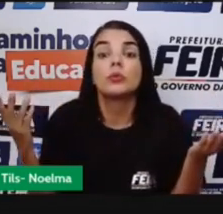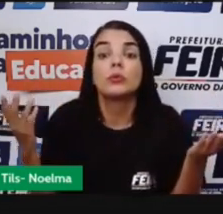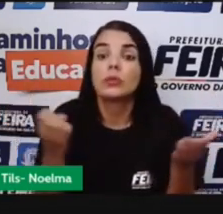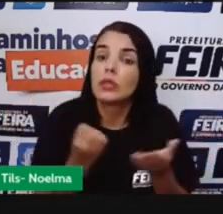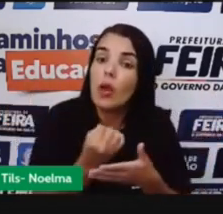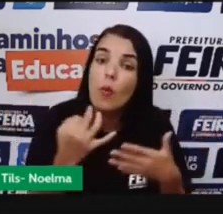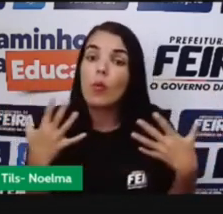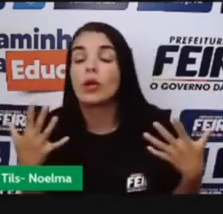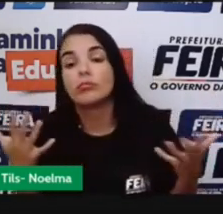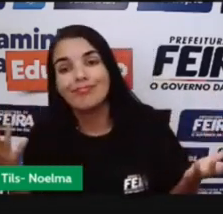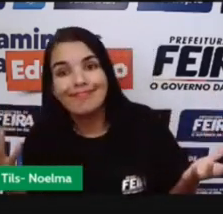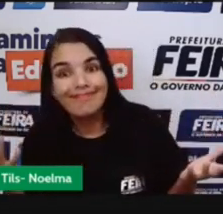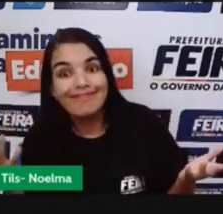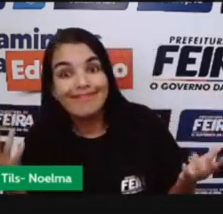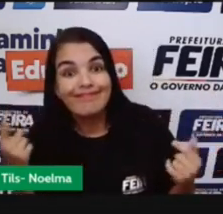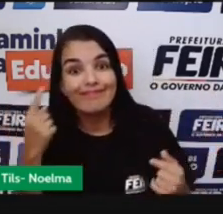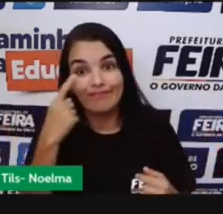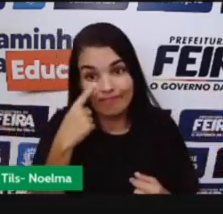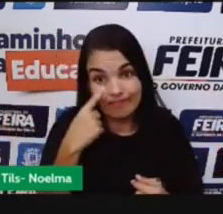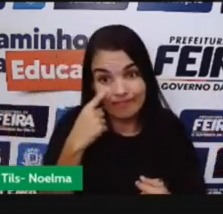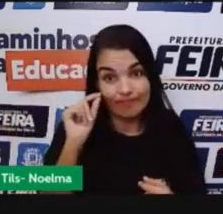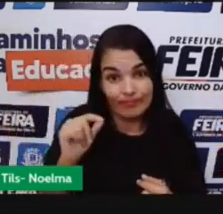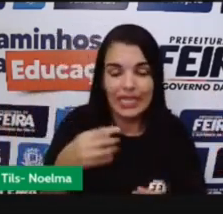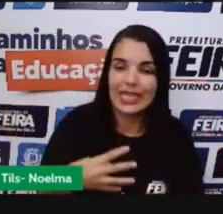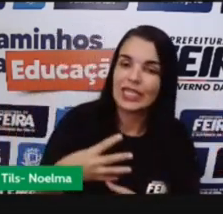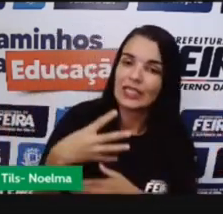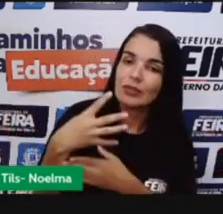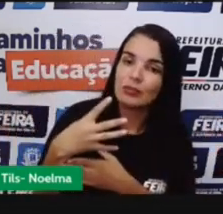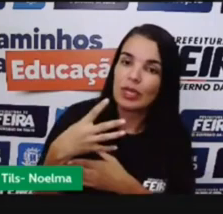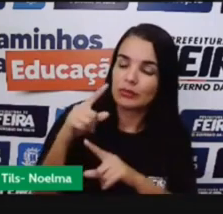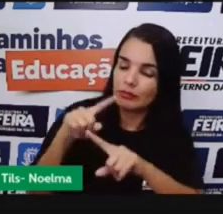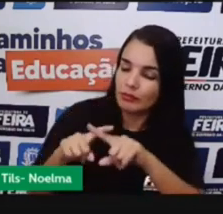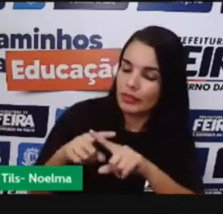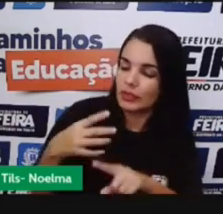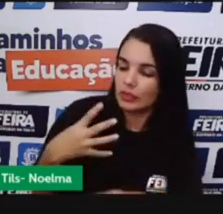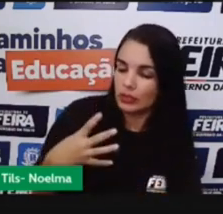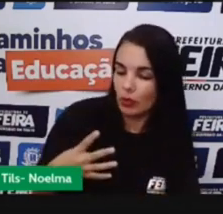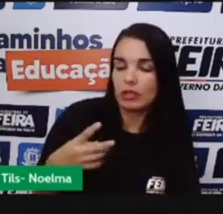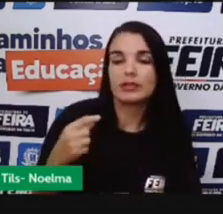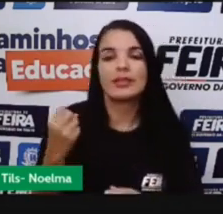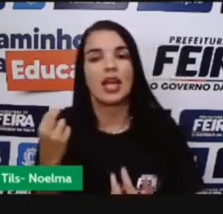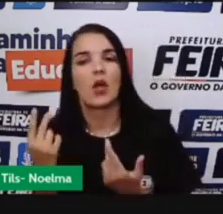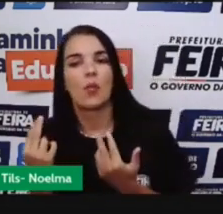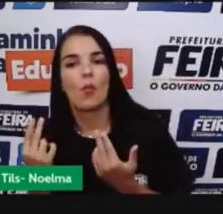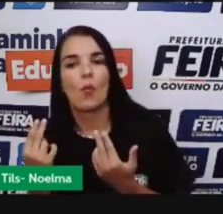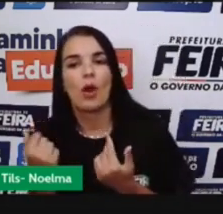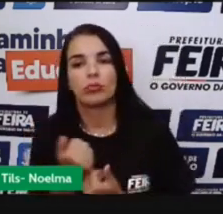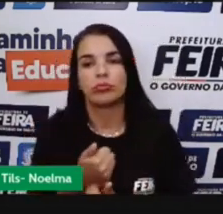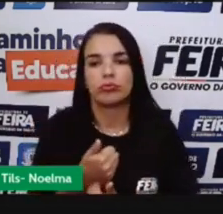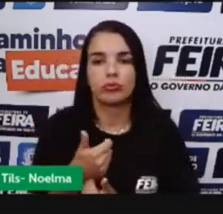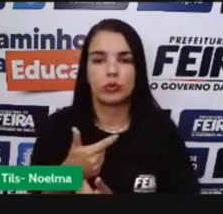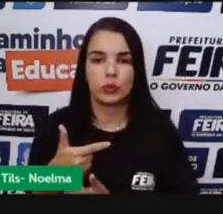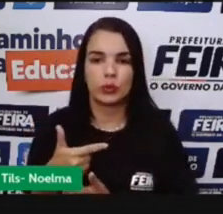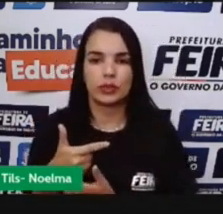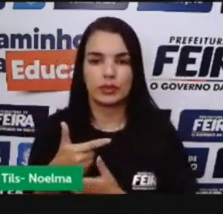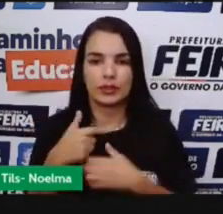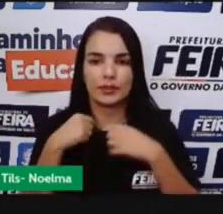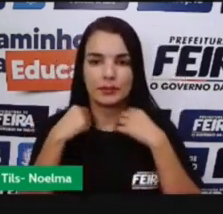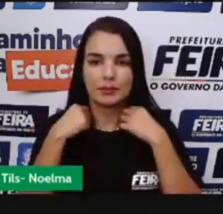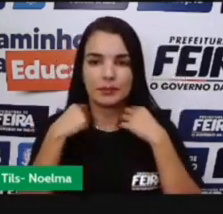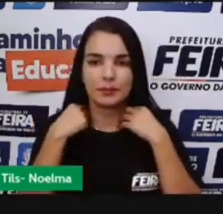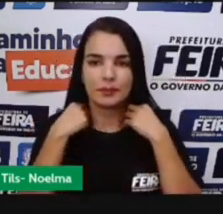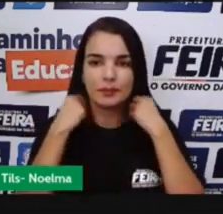4 ou 4 vezes 3 vai ser igual a 12. Então, aqui nesse caso seria 4. Por quê?